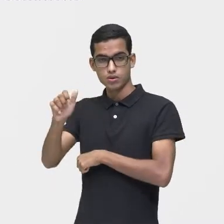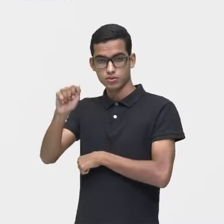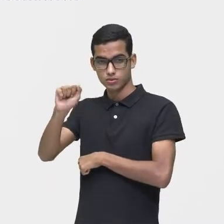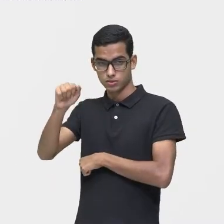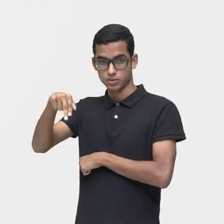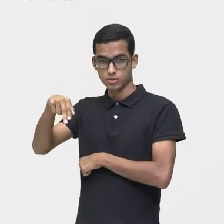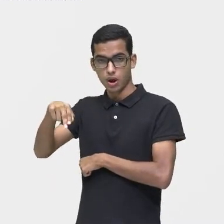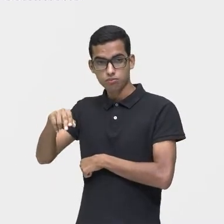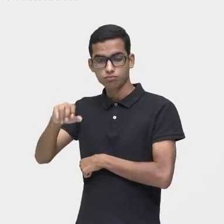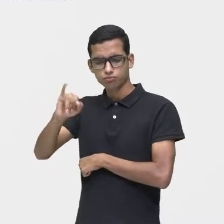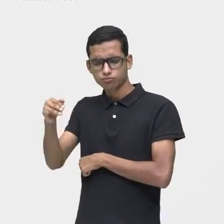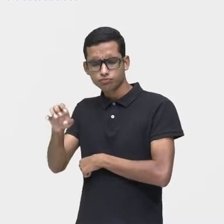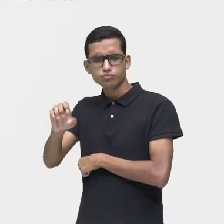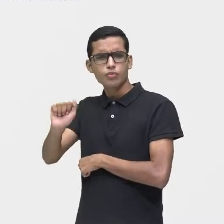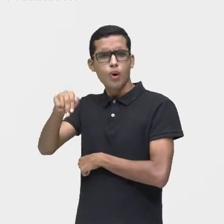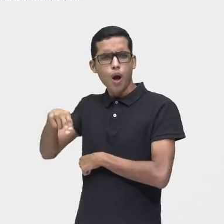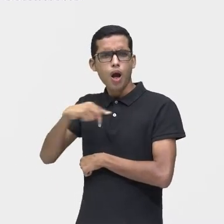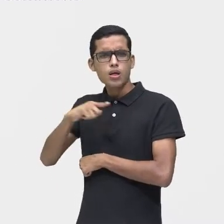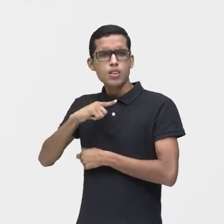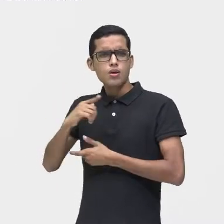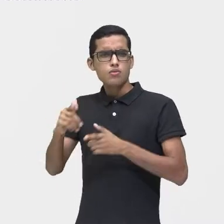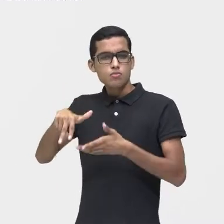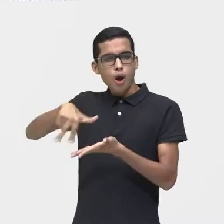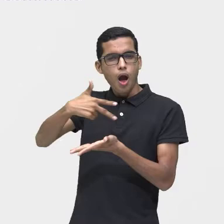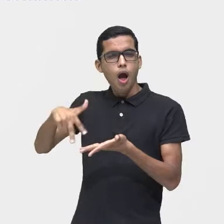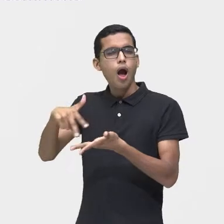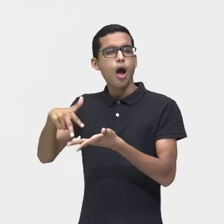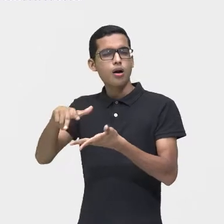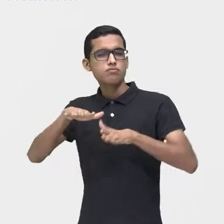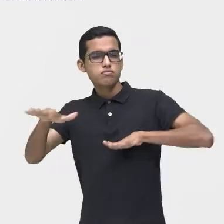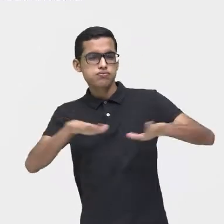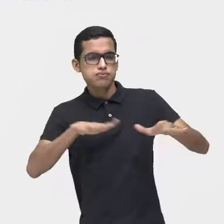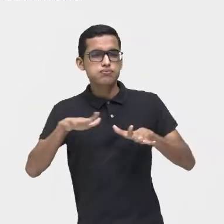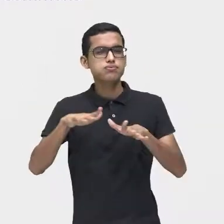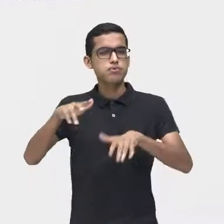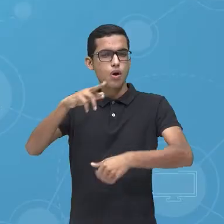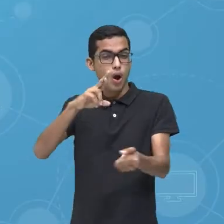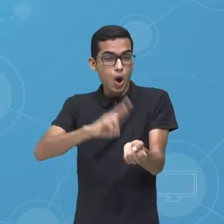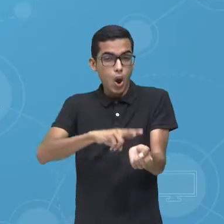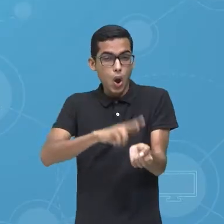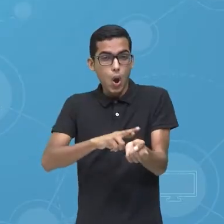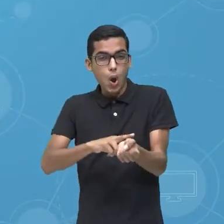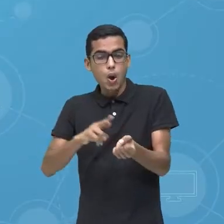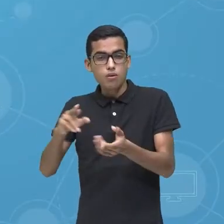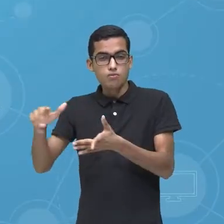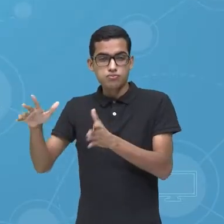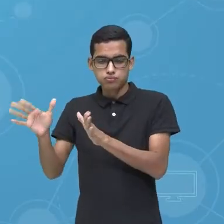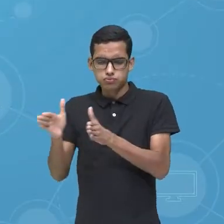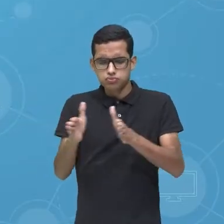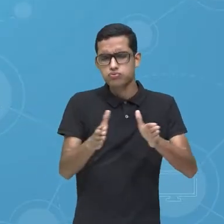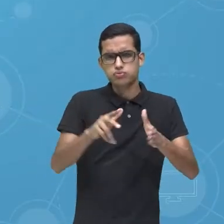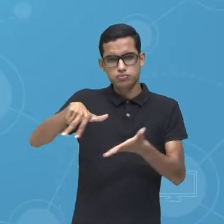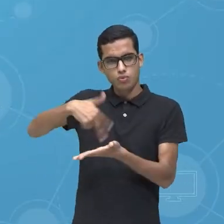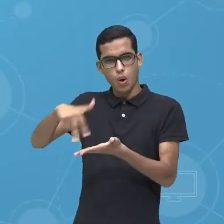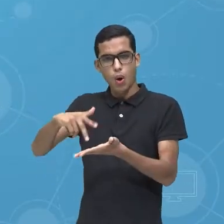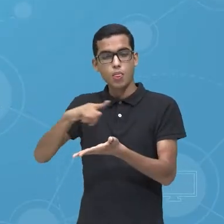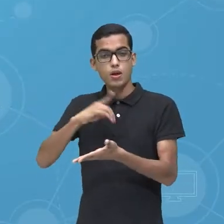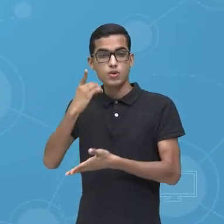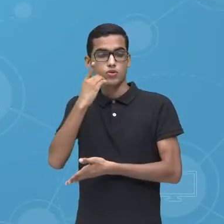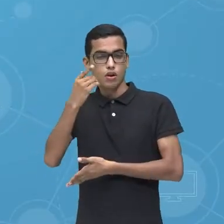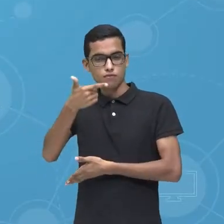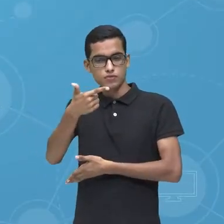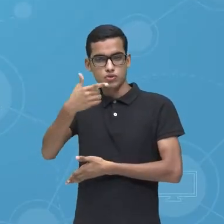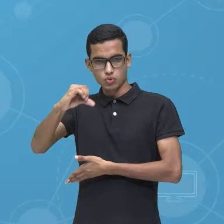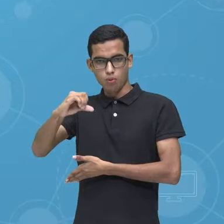ritmos, criando uma harmonia própria. Então, a gente tem aí um Dia Internacional da Dança, que é o dia 29 de abril, em